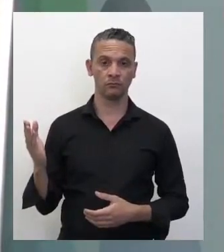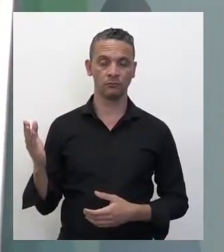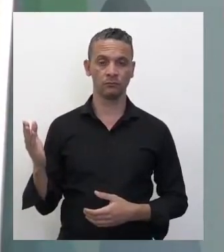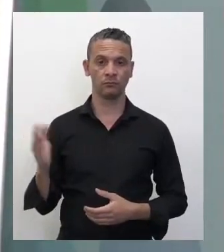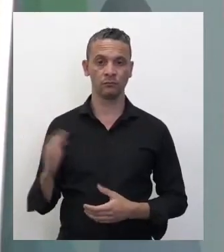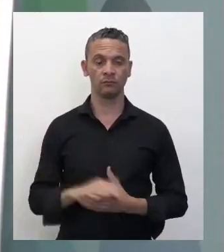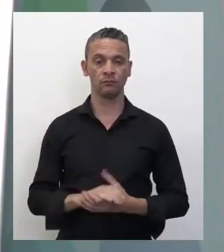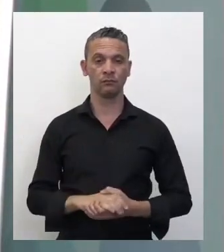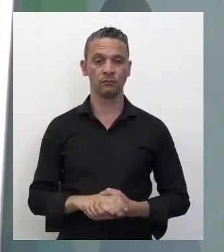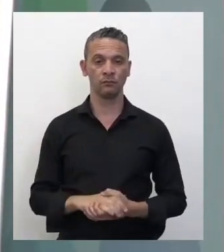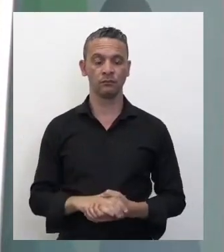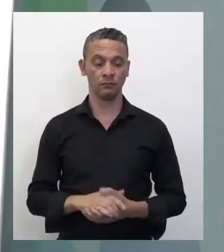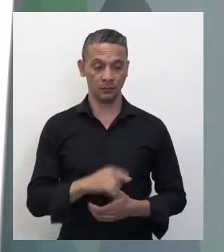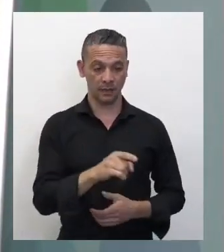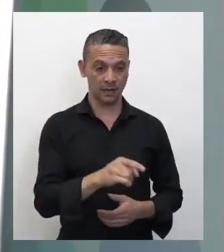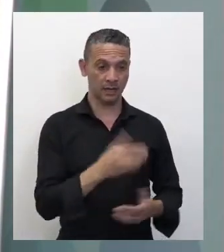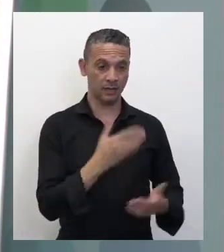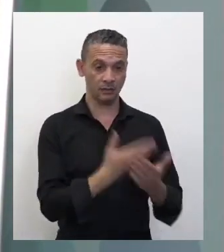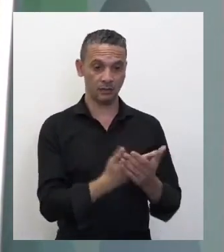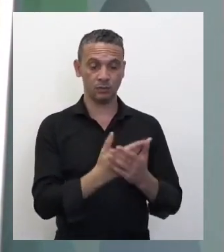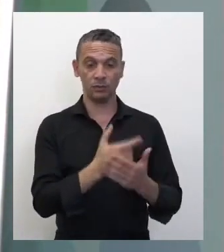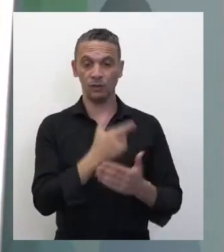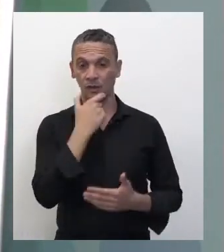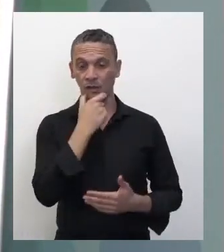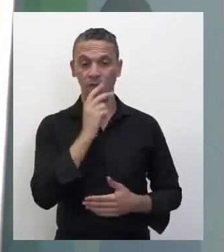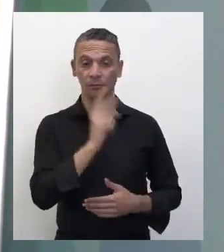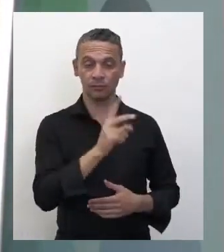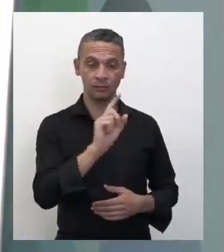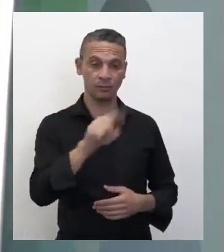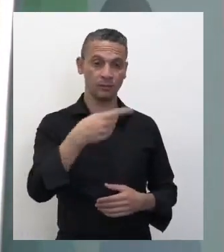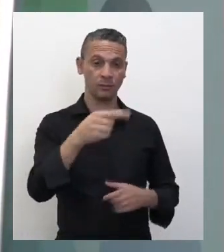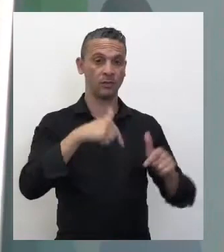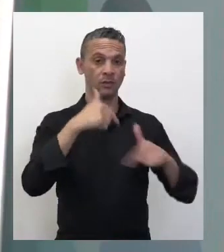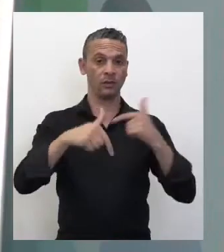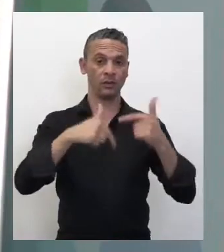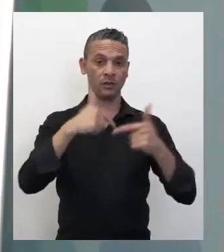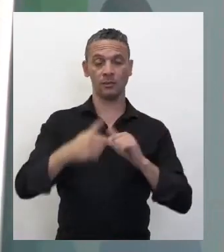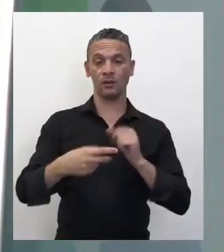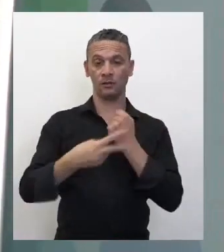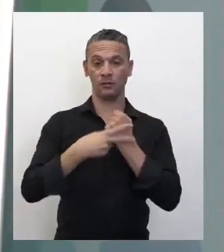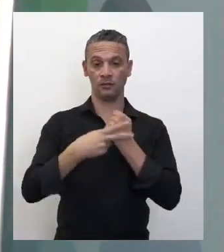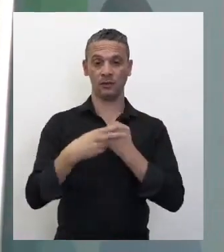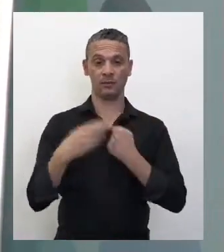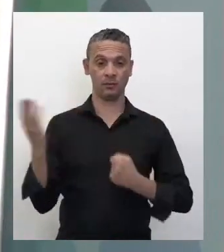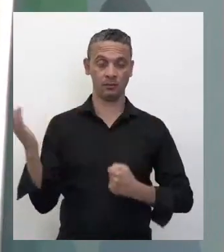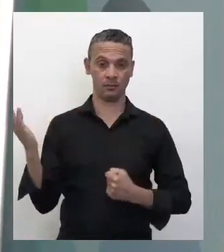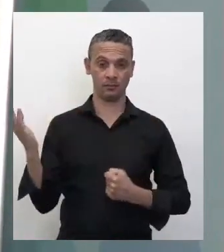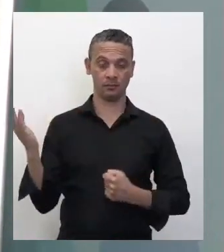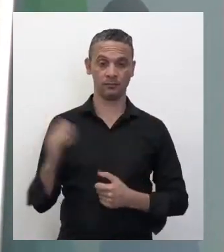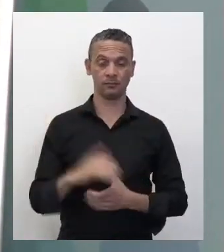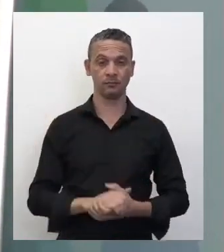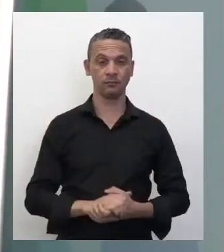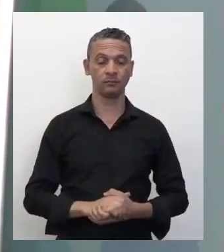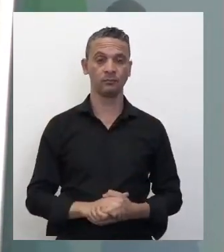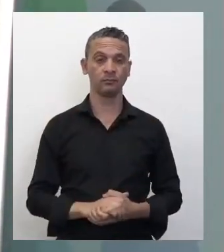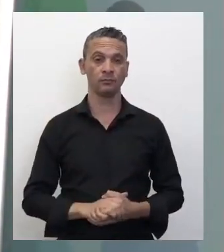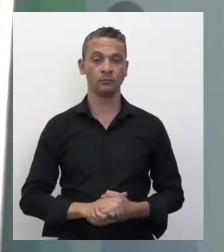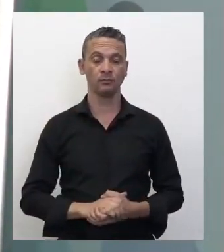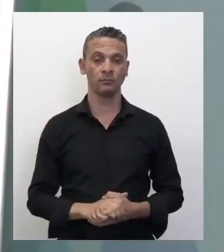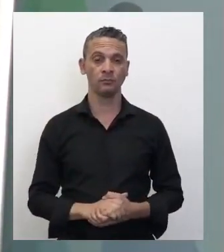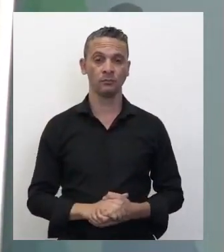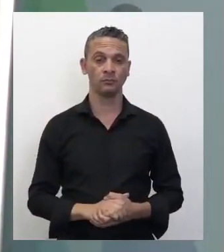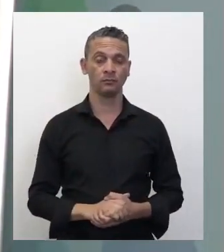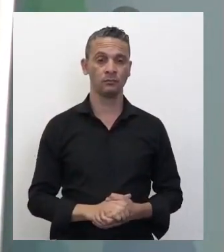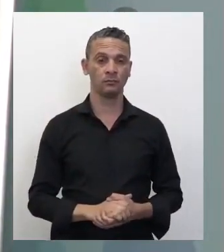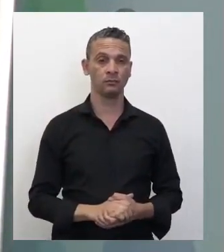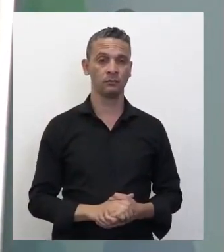Ela sempre estuda inglês após o trabalho. Legal. Então, a gente tem aqui o verbo studies, né? Que é o verbo study,